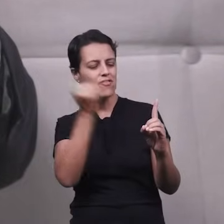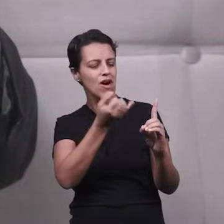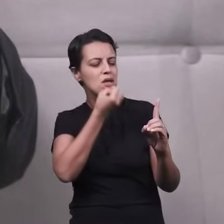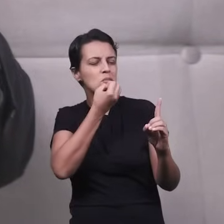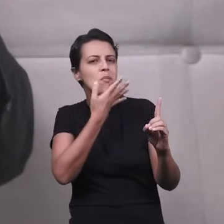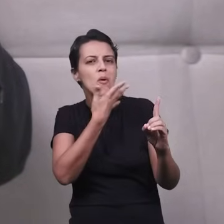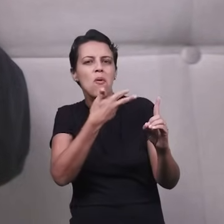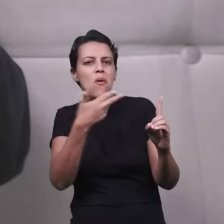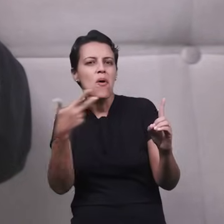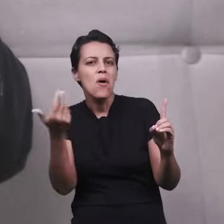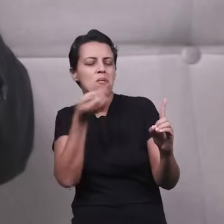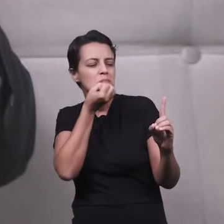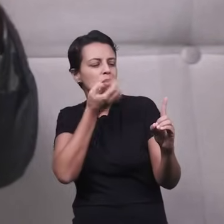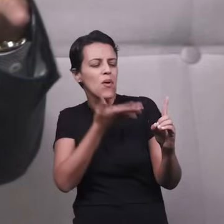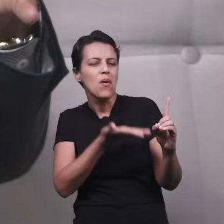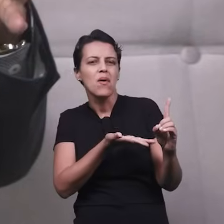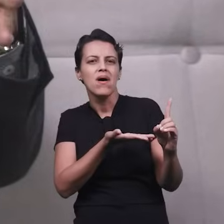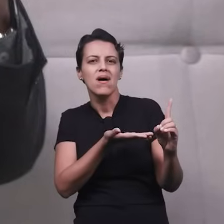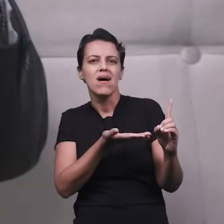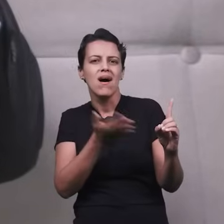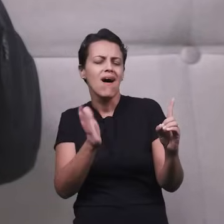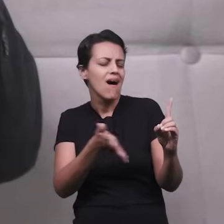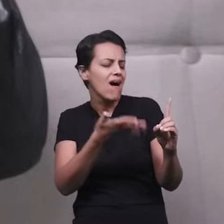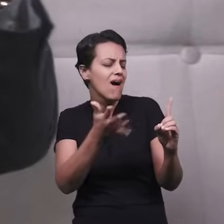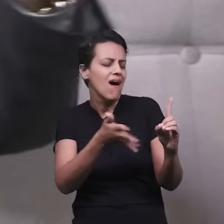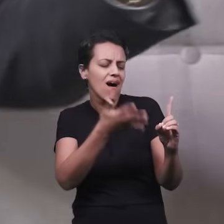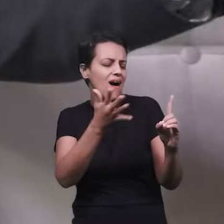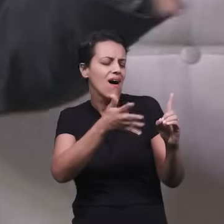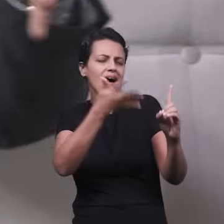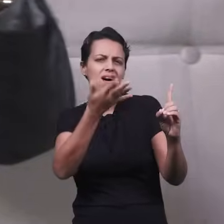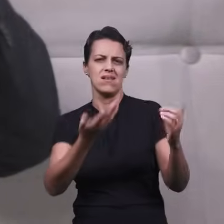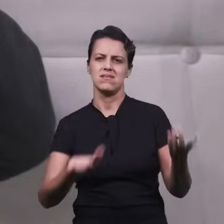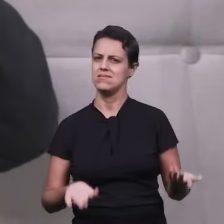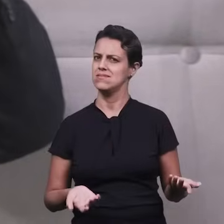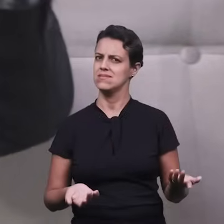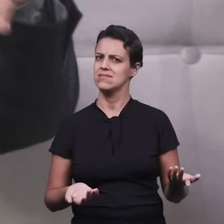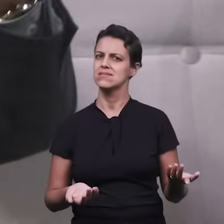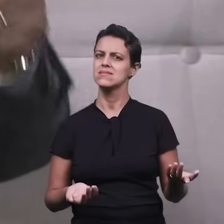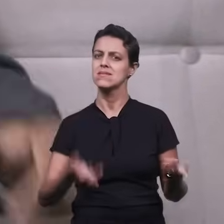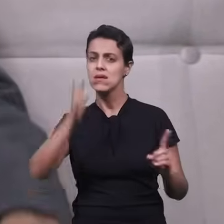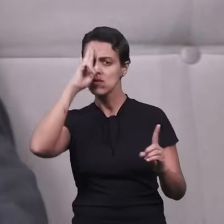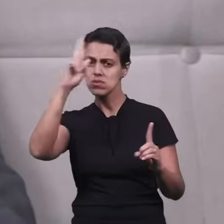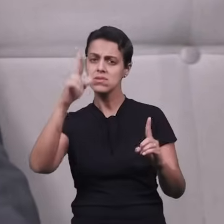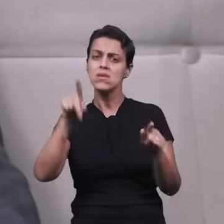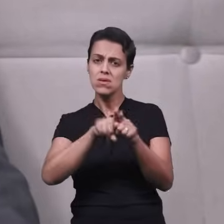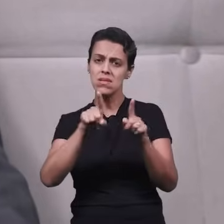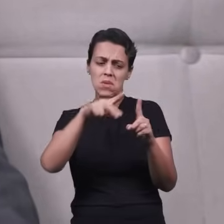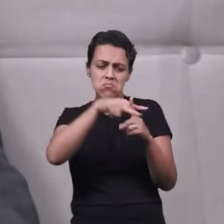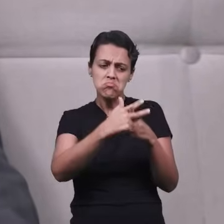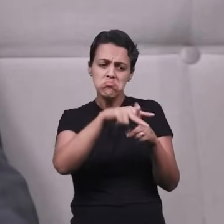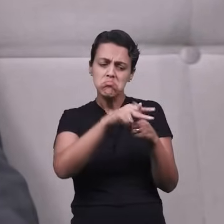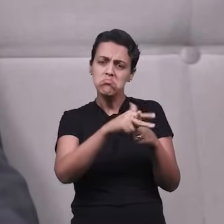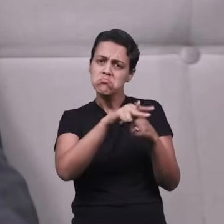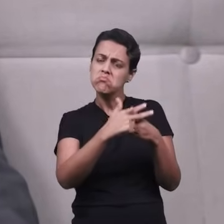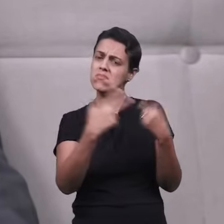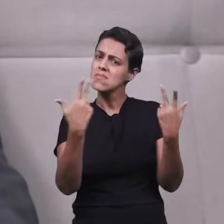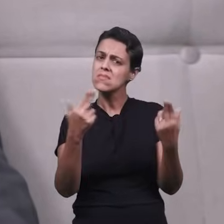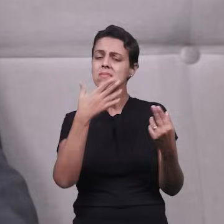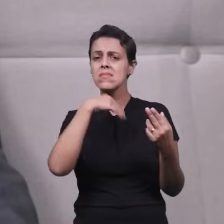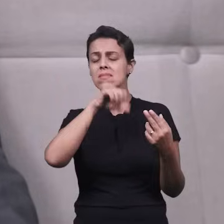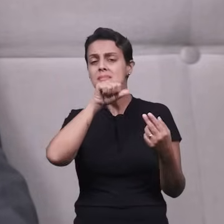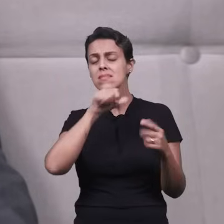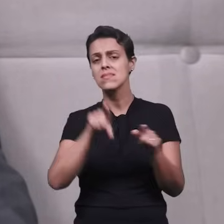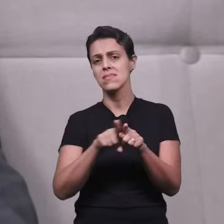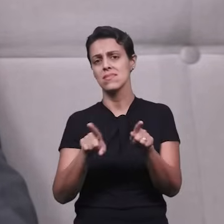coisas boas, não? É aquele profeta que o rei só queria ouvir coisas boas dele, né? Então, às vezes é o seguinte, você tem que entender o